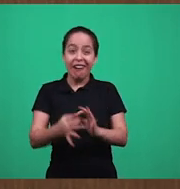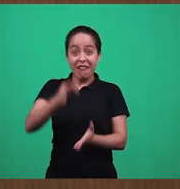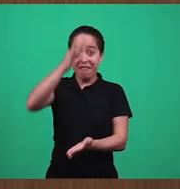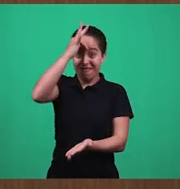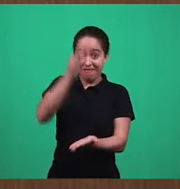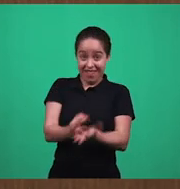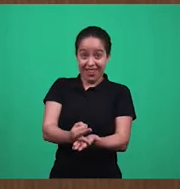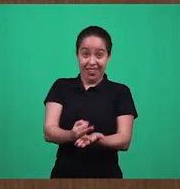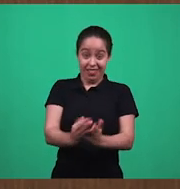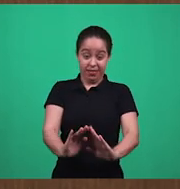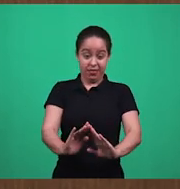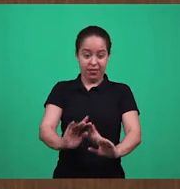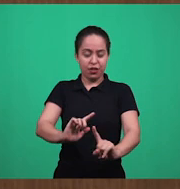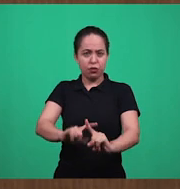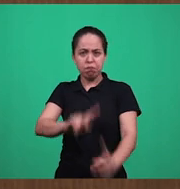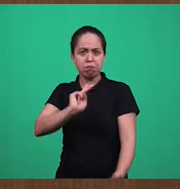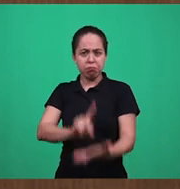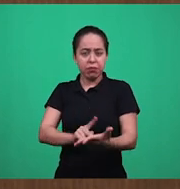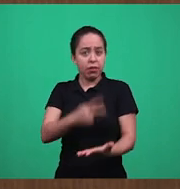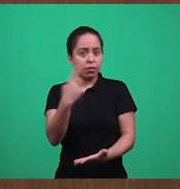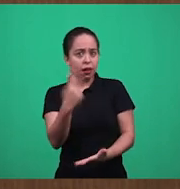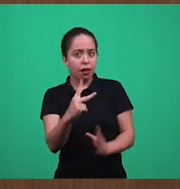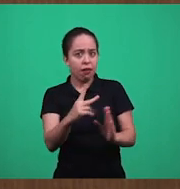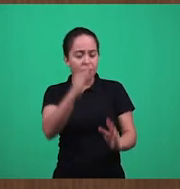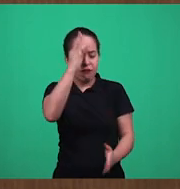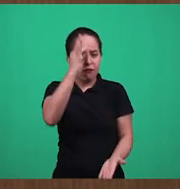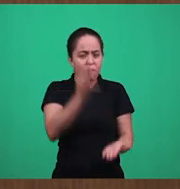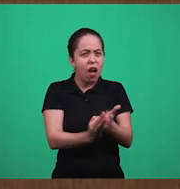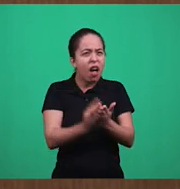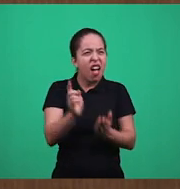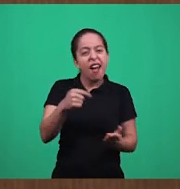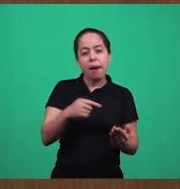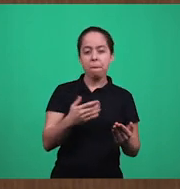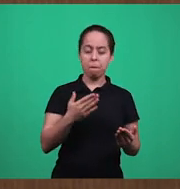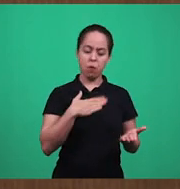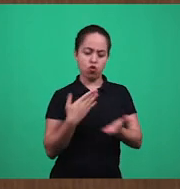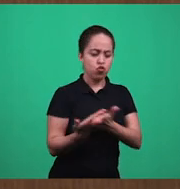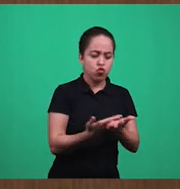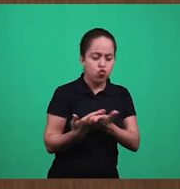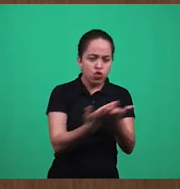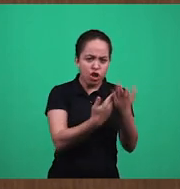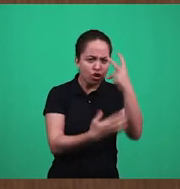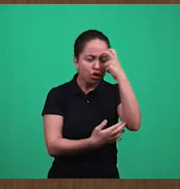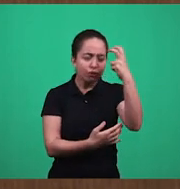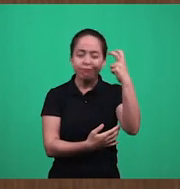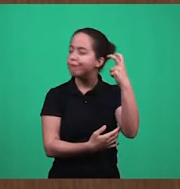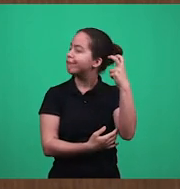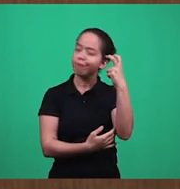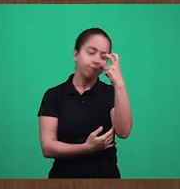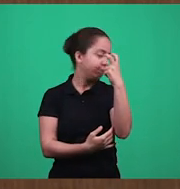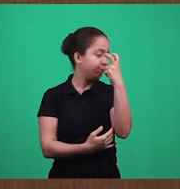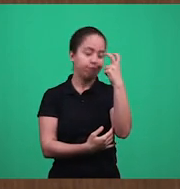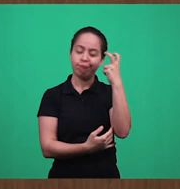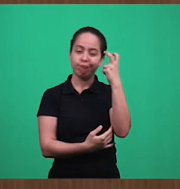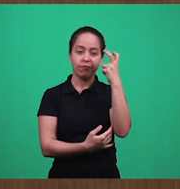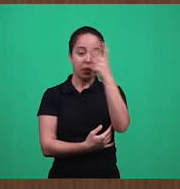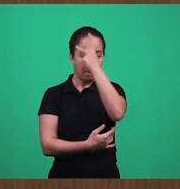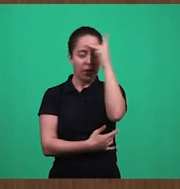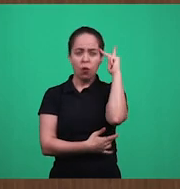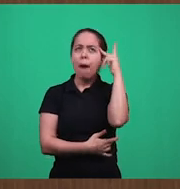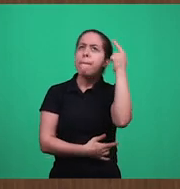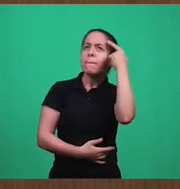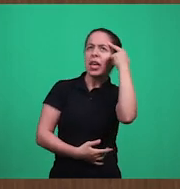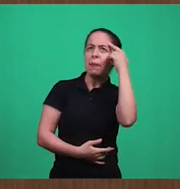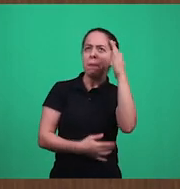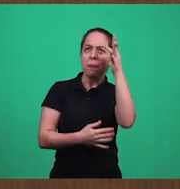igreja verdadeira, ela é totalmente diferente. Ela não é uma fé racional, ela não é uma fé da razão, ela não é uma fé da criação, daquilo que o homem